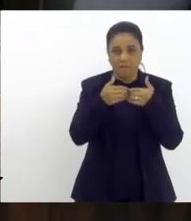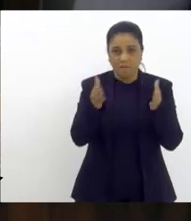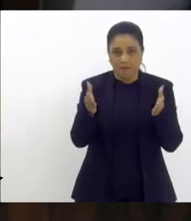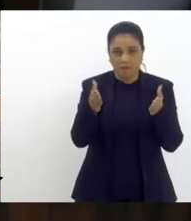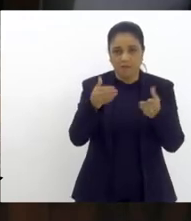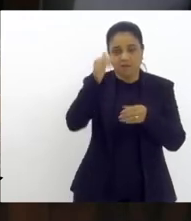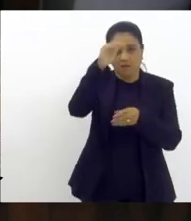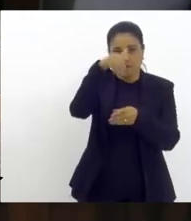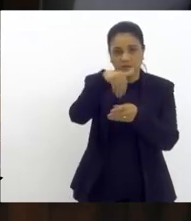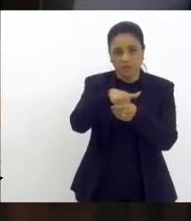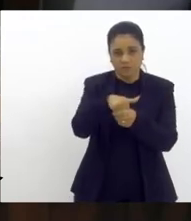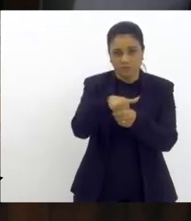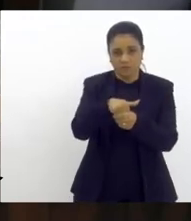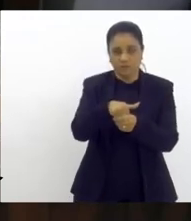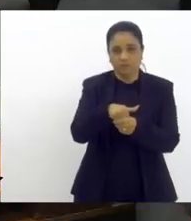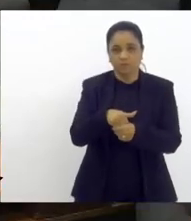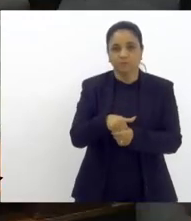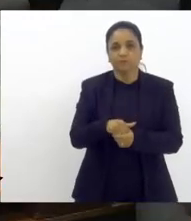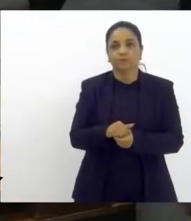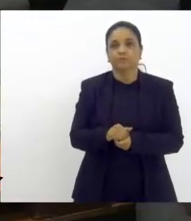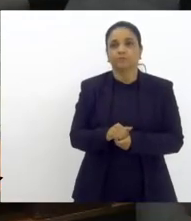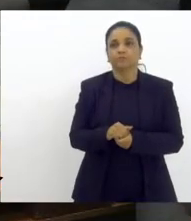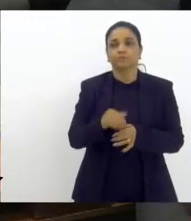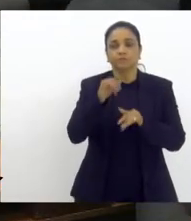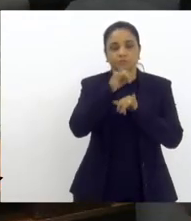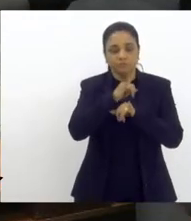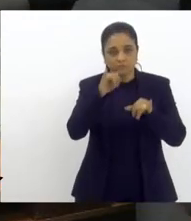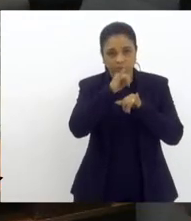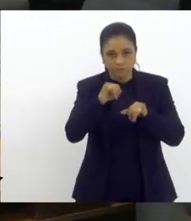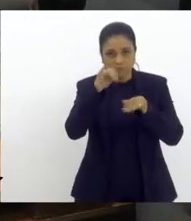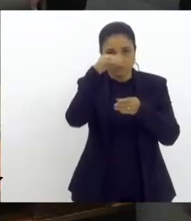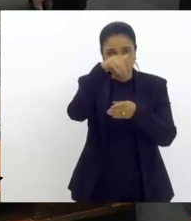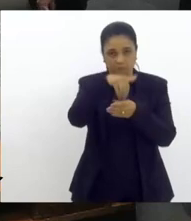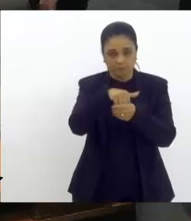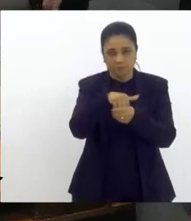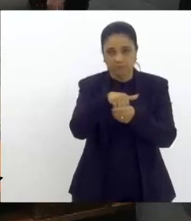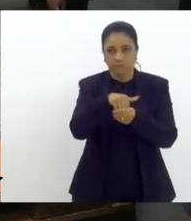a votação após declaração de voto